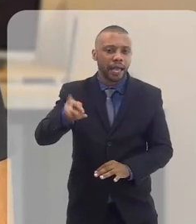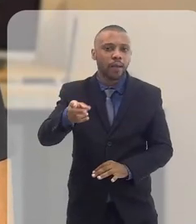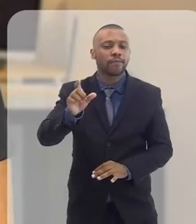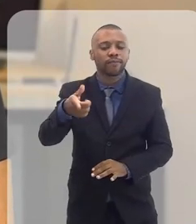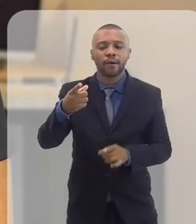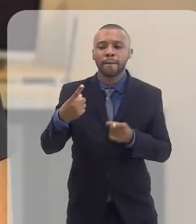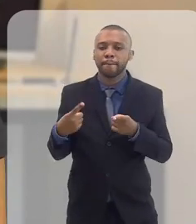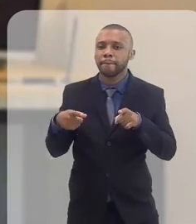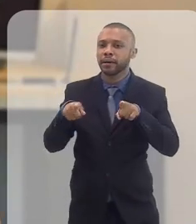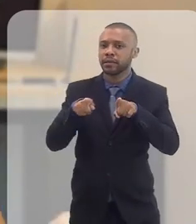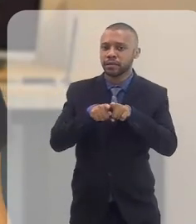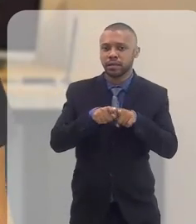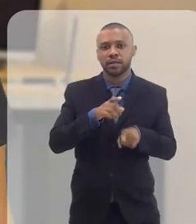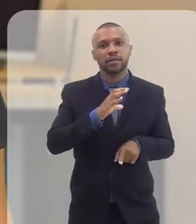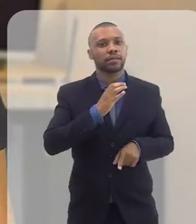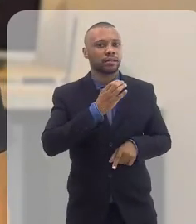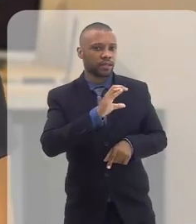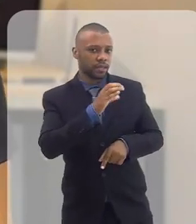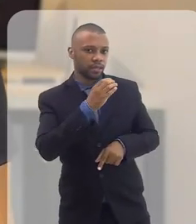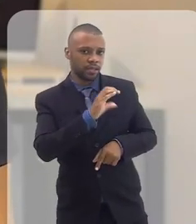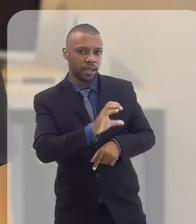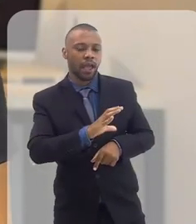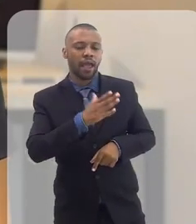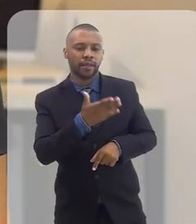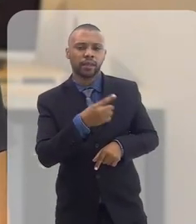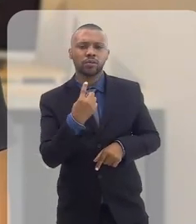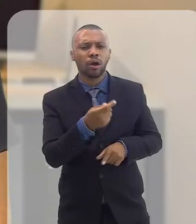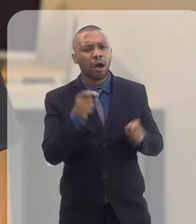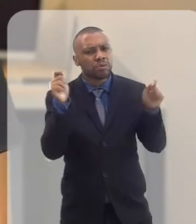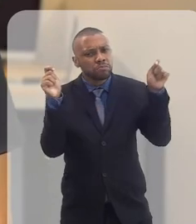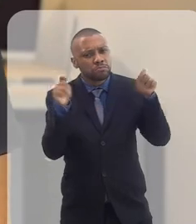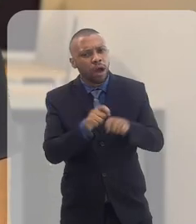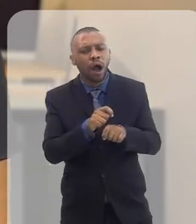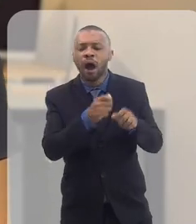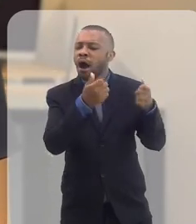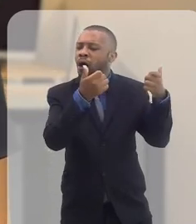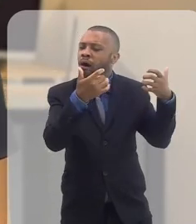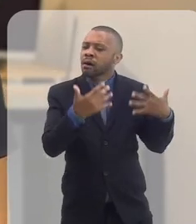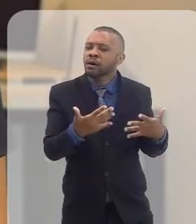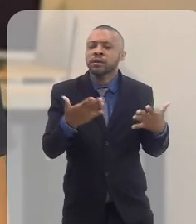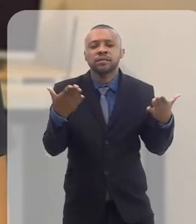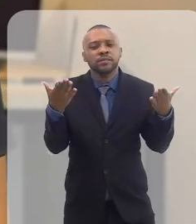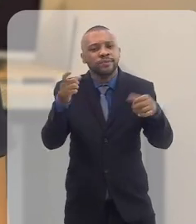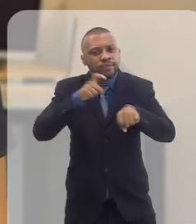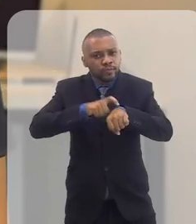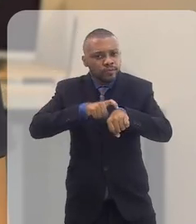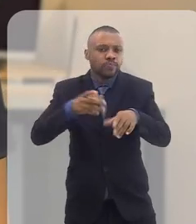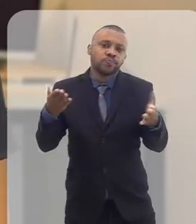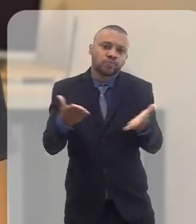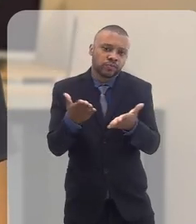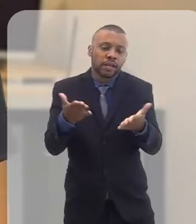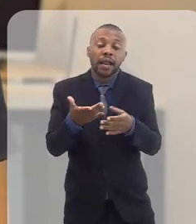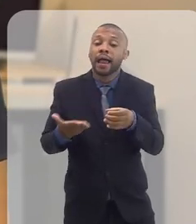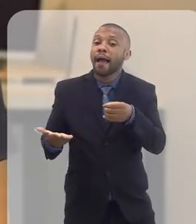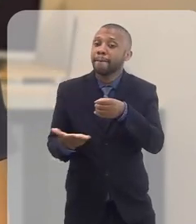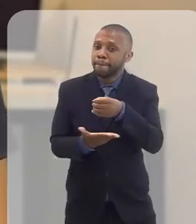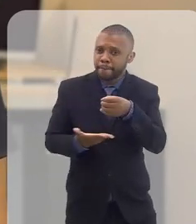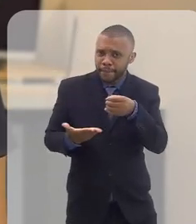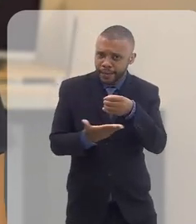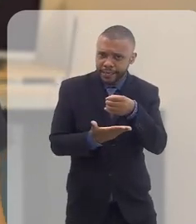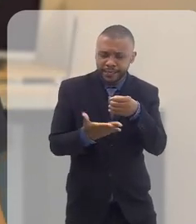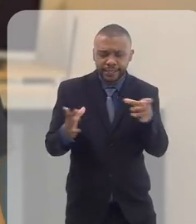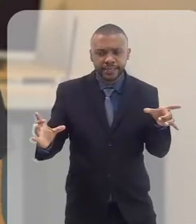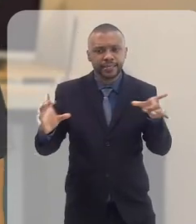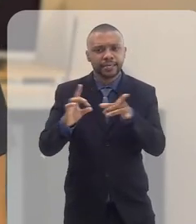que sempre foi parceira da ciência, a gente poderia dizer, por exemplo, atualmente, que ela